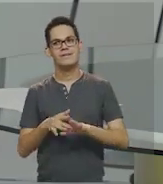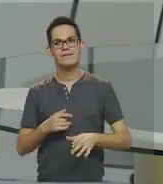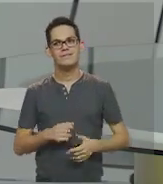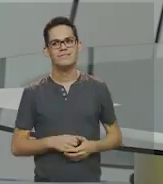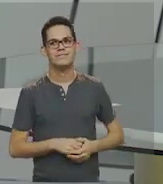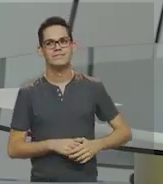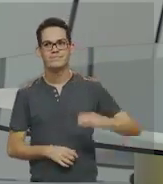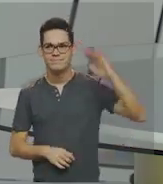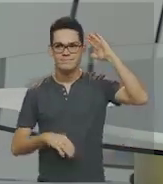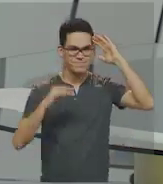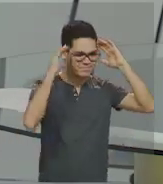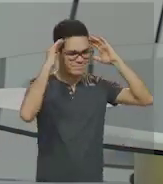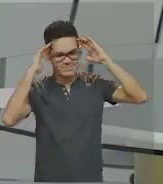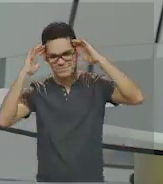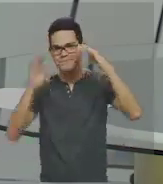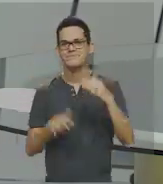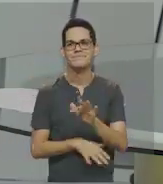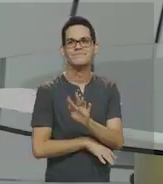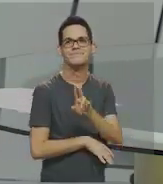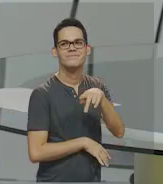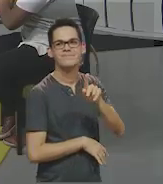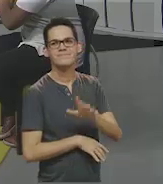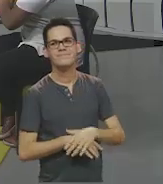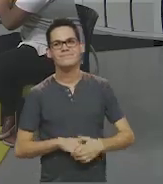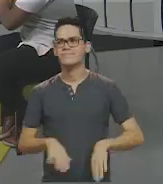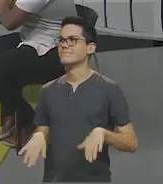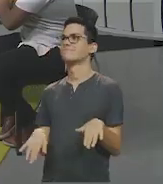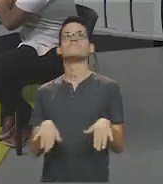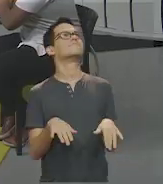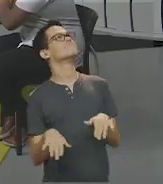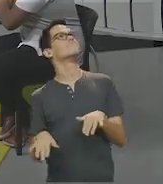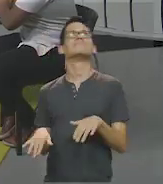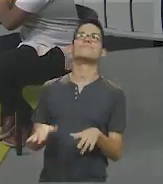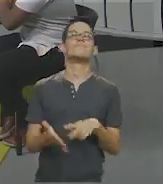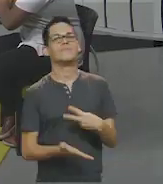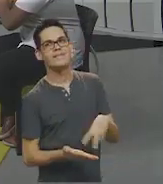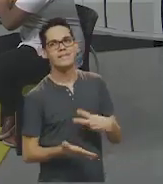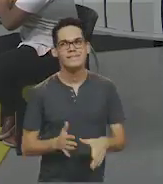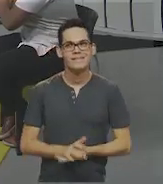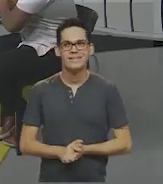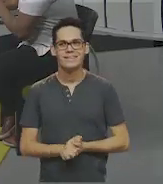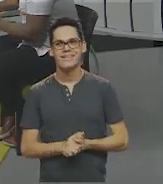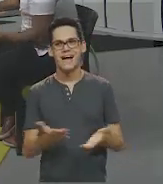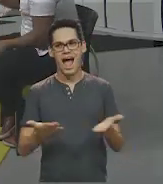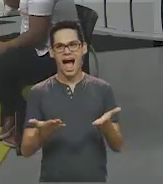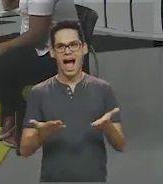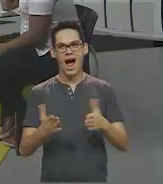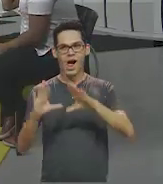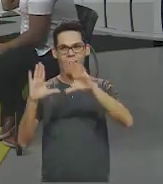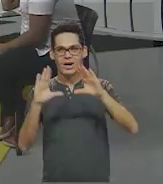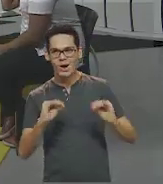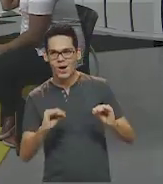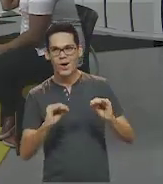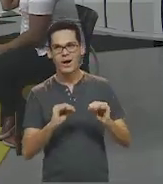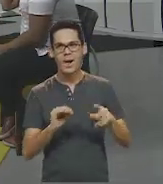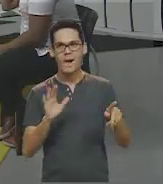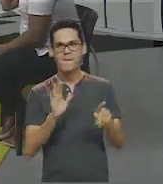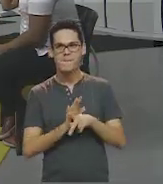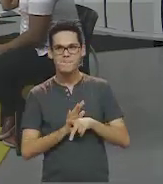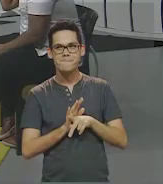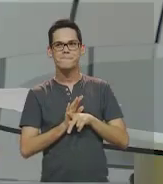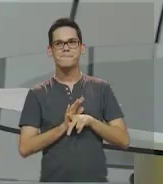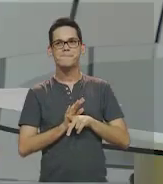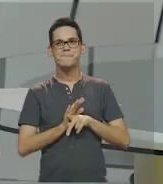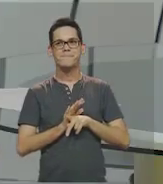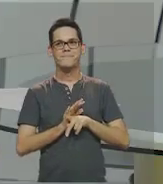aquilo? Então, o pessoal ficava fazendo umas coisas estranhas assim com as pernas, e agora veio o Fortnite, né? Faz aquela dancinha do Fortnite,